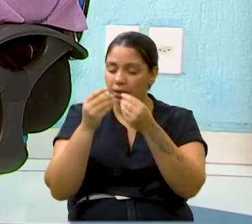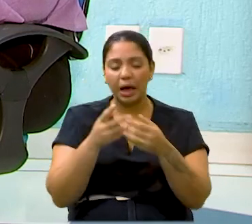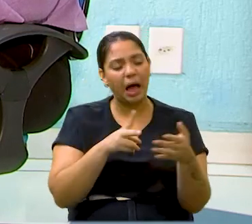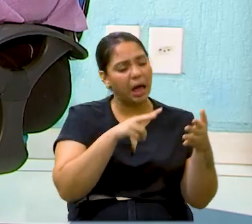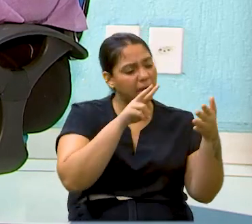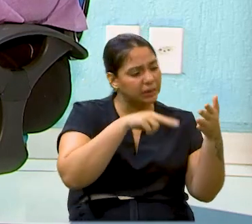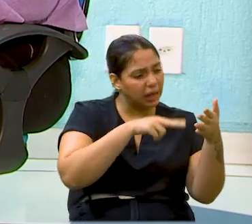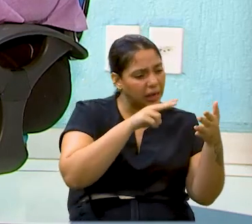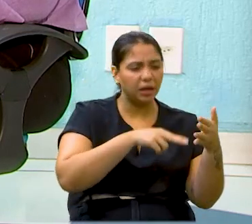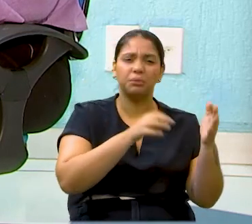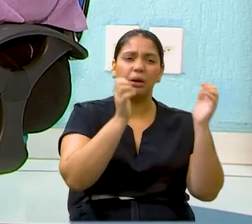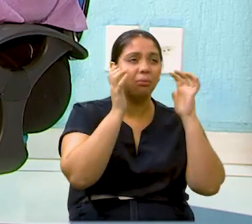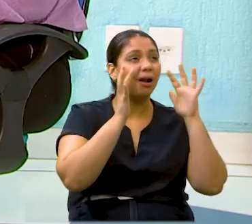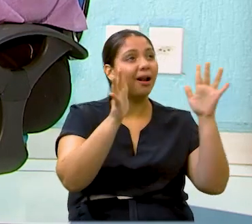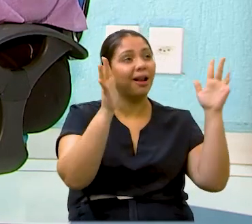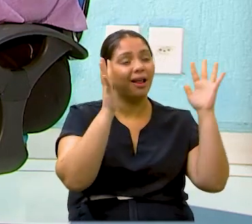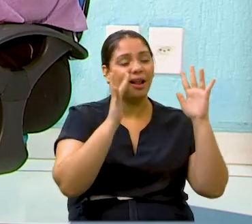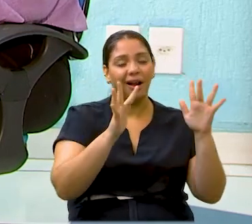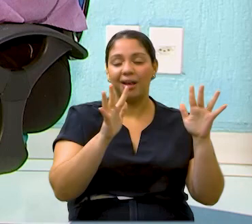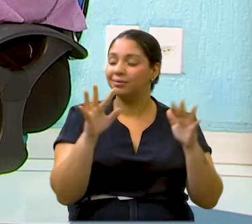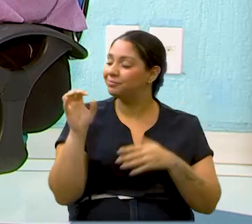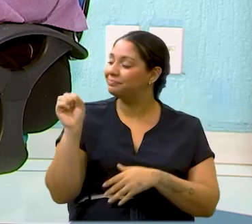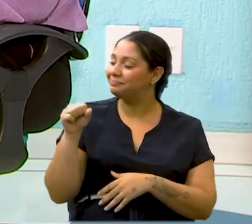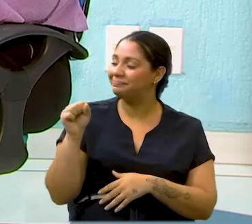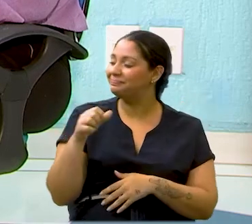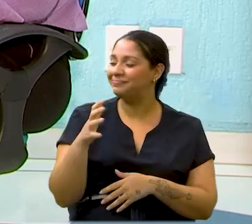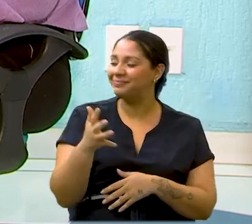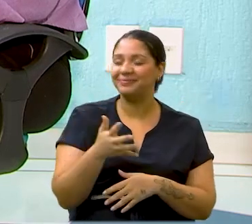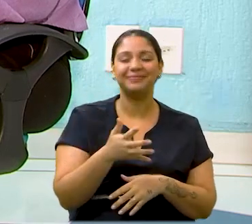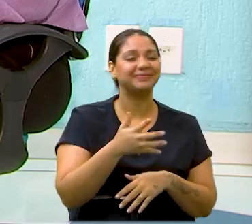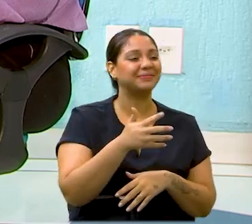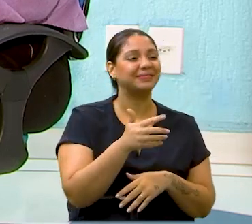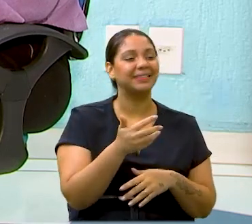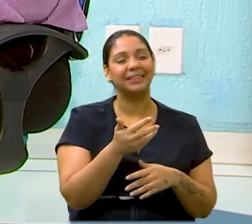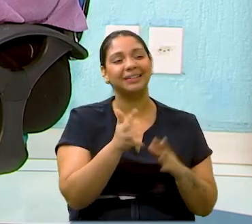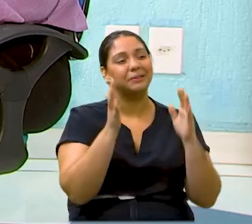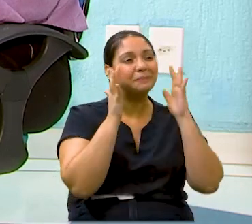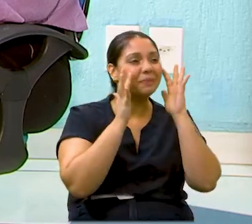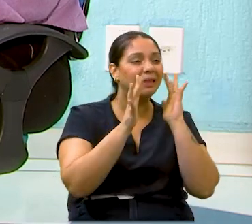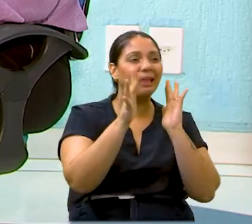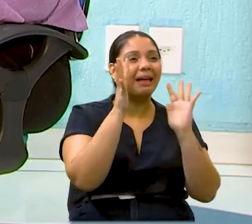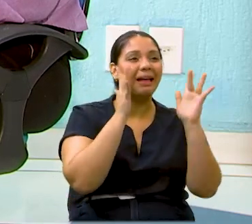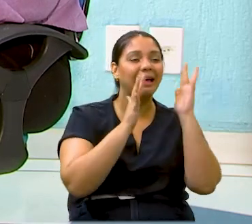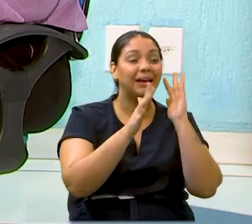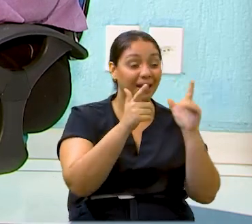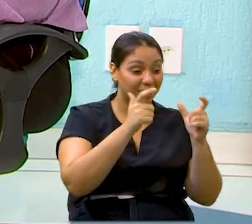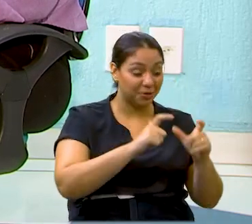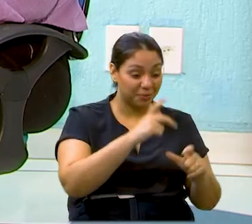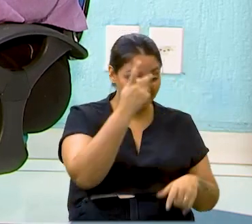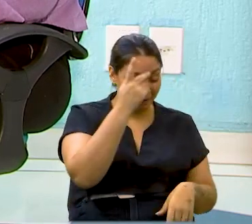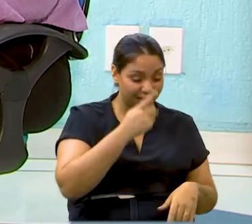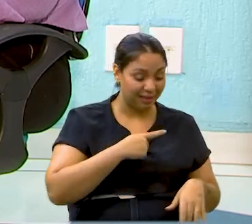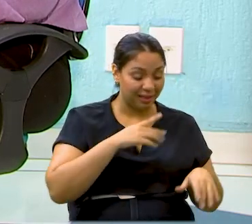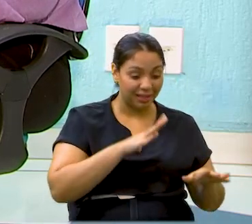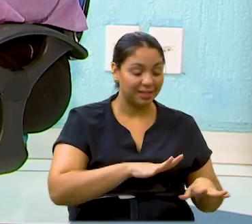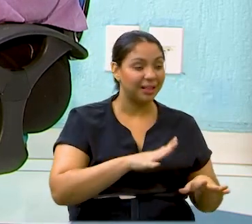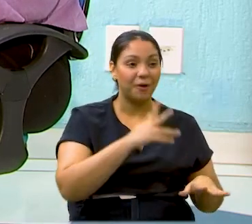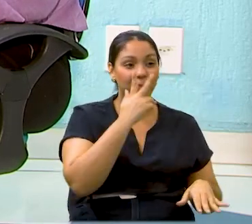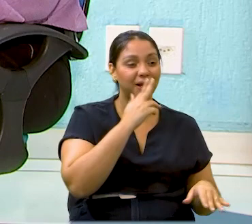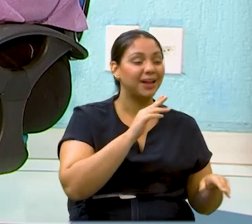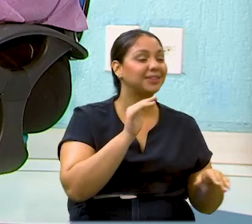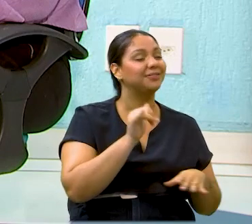está lendo, mas está no mundo da lua, né? Sim. Você não tá naquele local, parece que você está dando